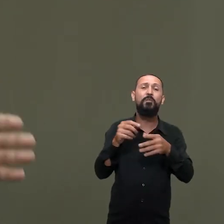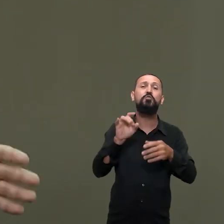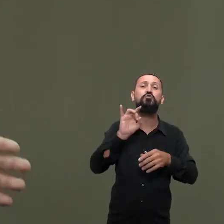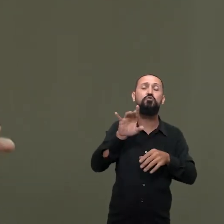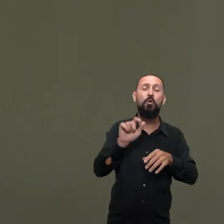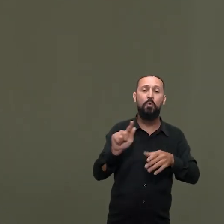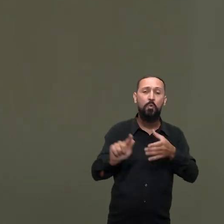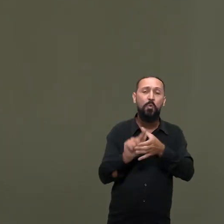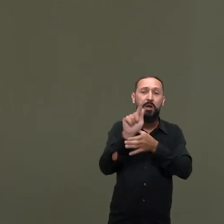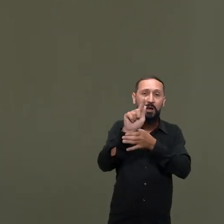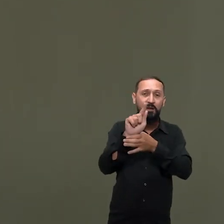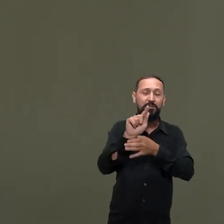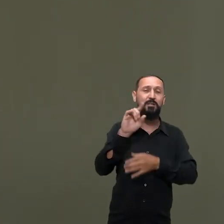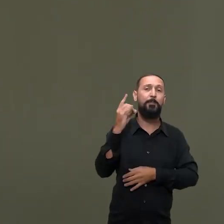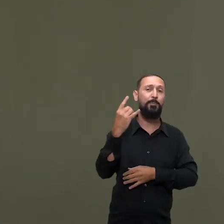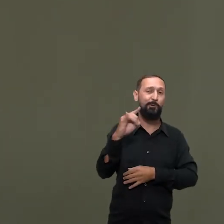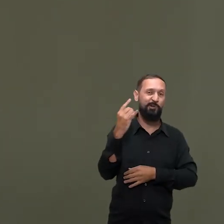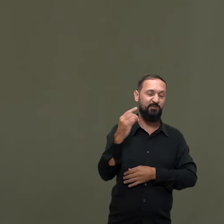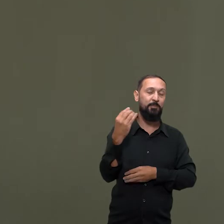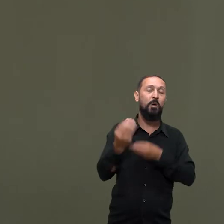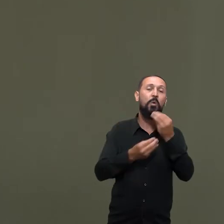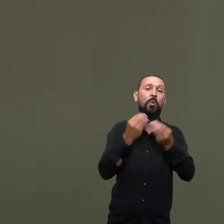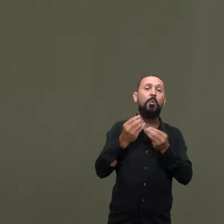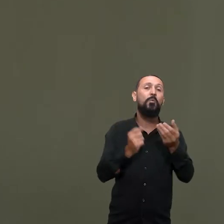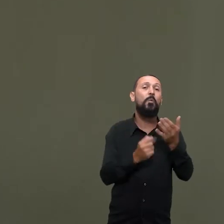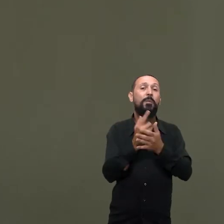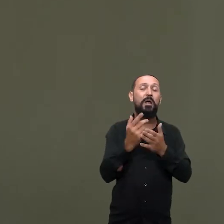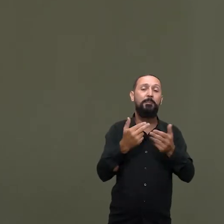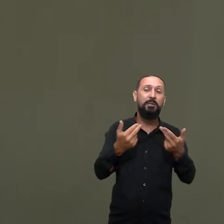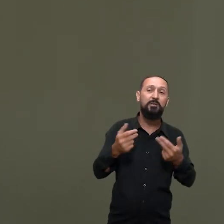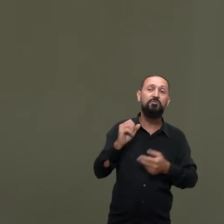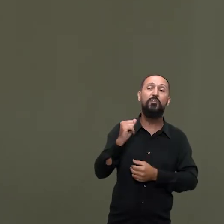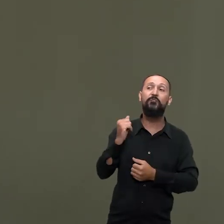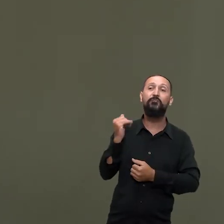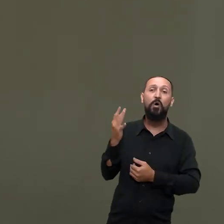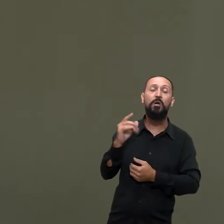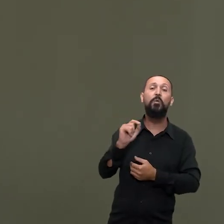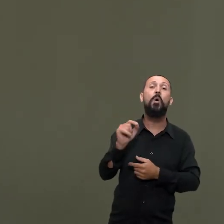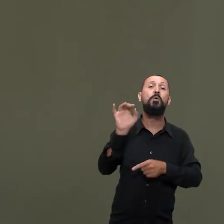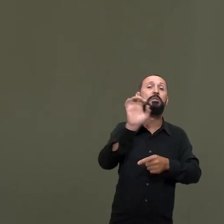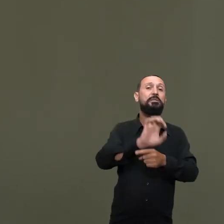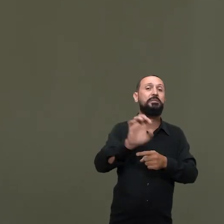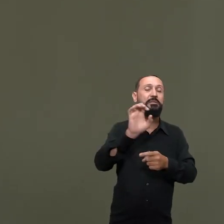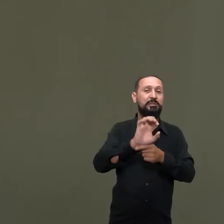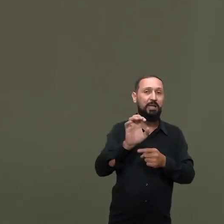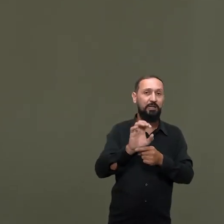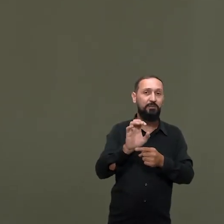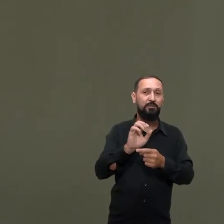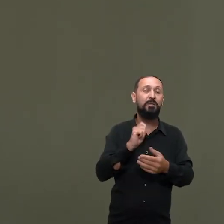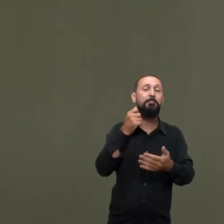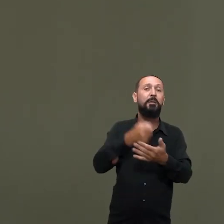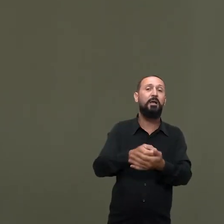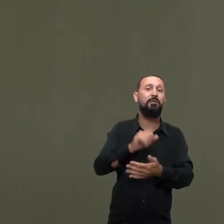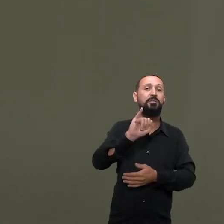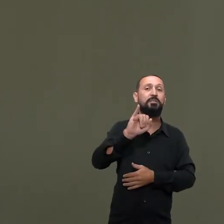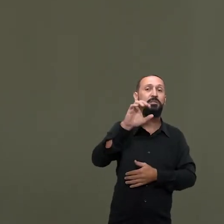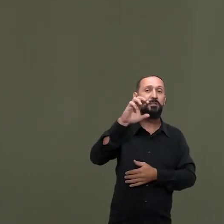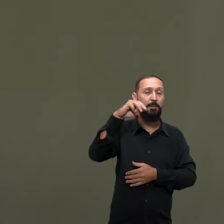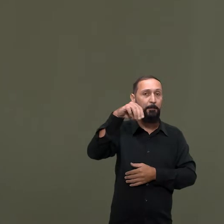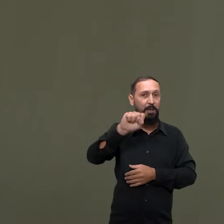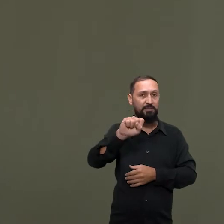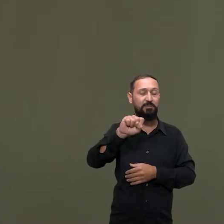o gás boliviano, mas todas as operações de importação. A dúvida de para qual estado que ficava o